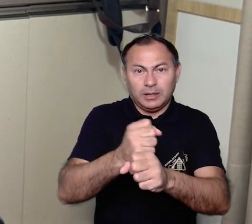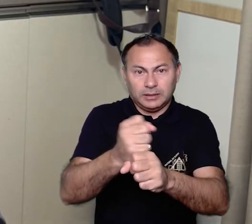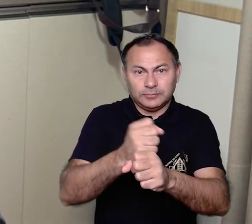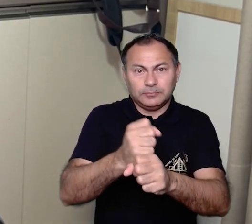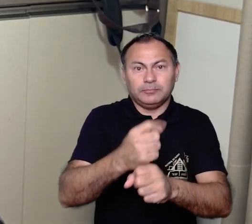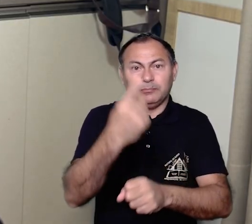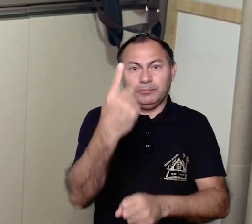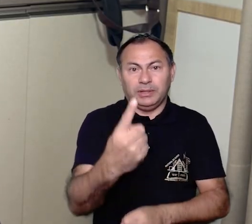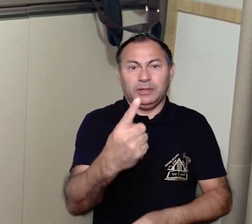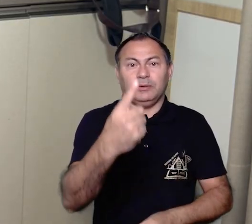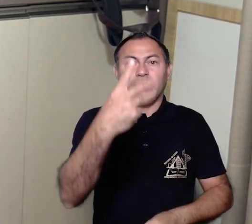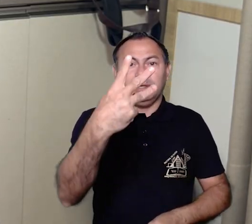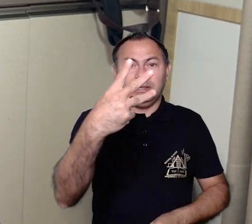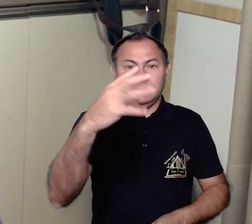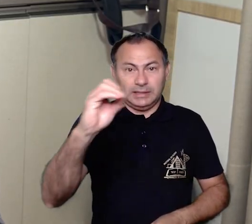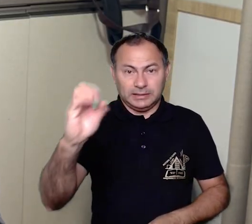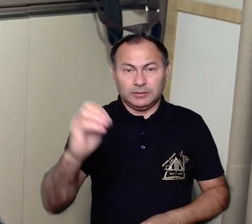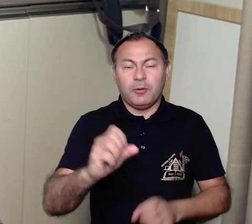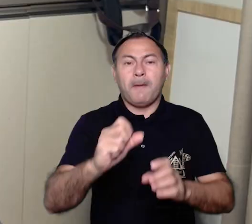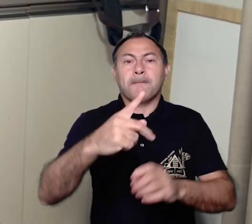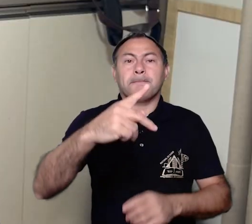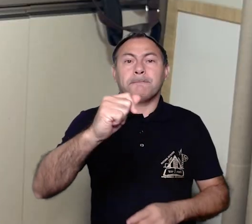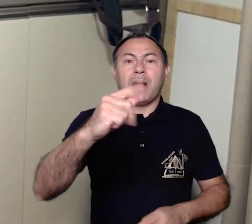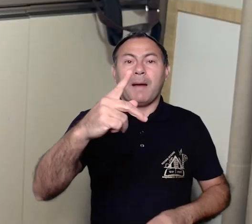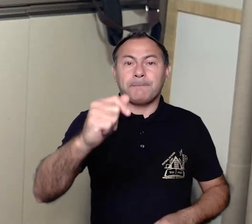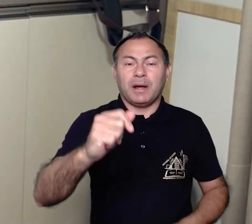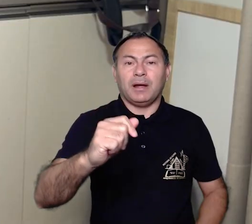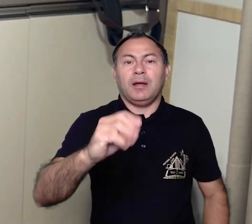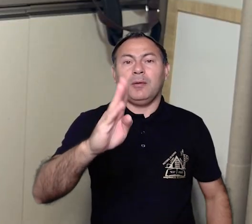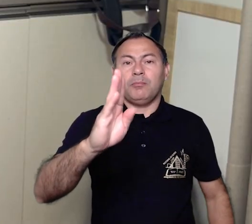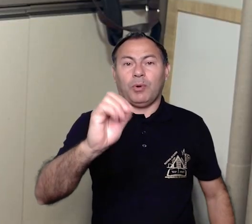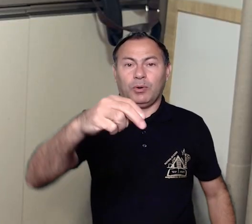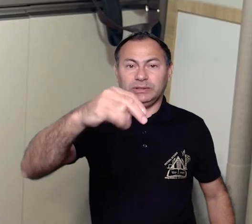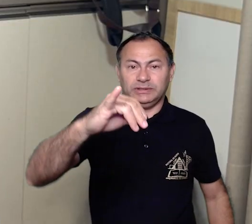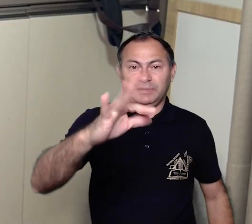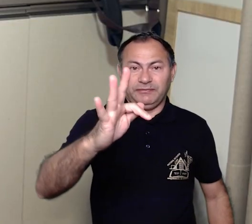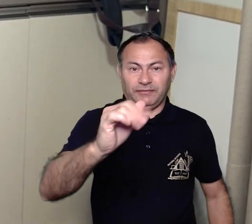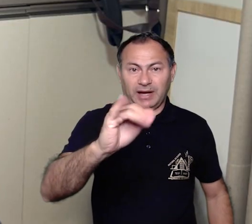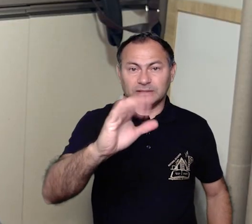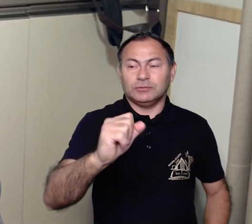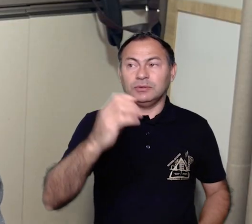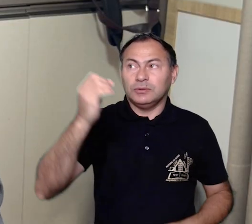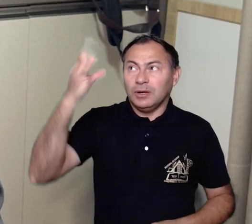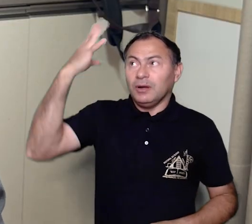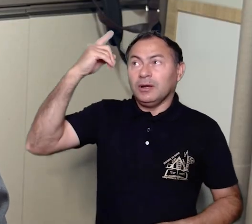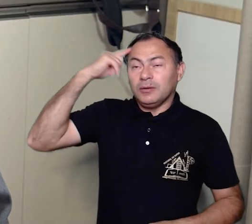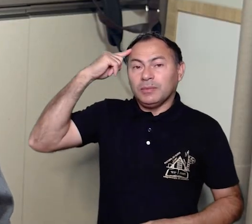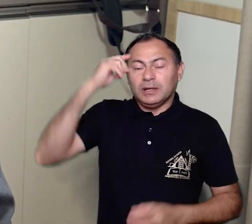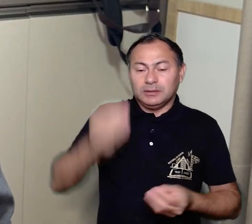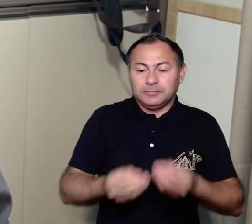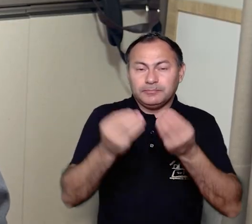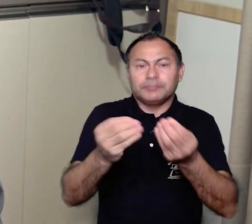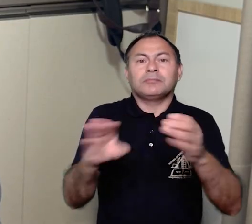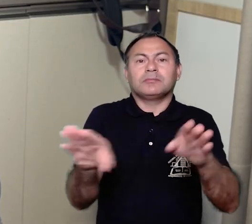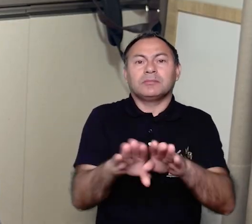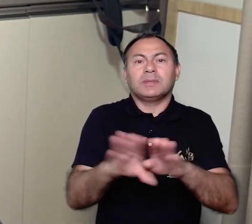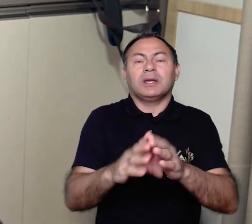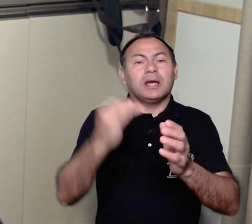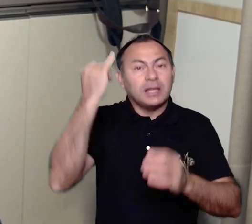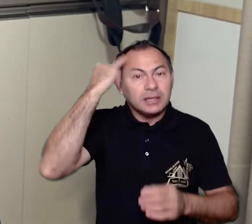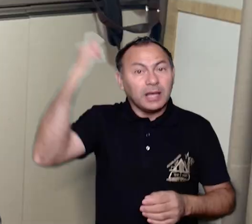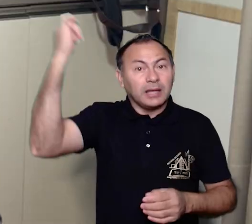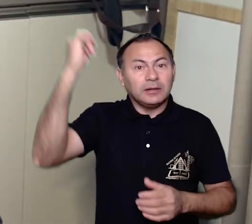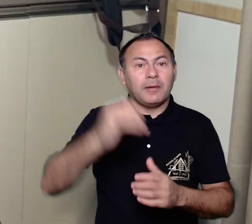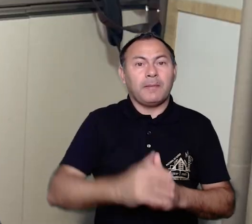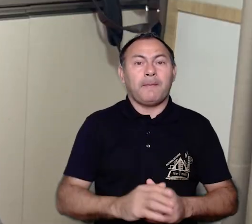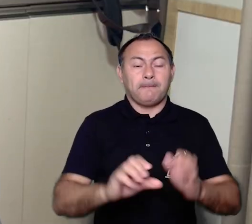ano de 1300, o Papa Bonifácio VIII se inspirou para estabelecer também a